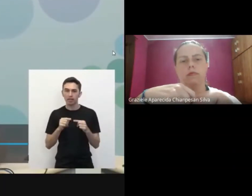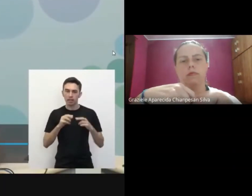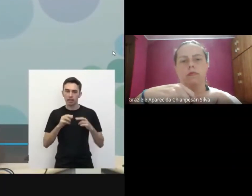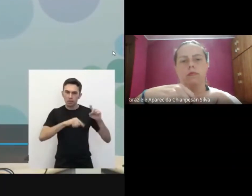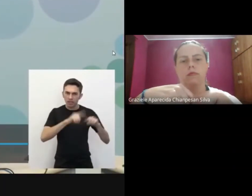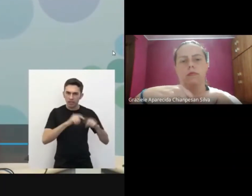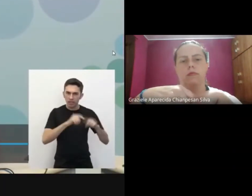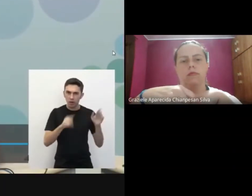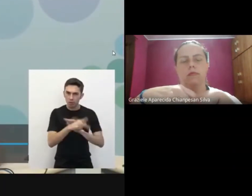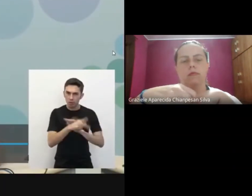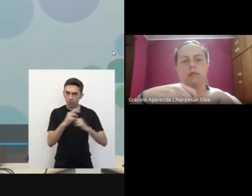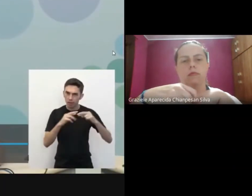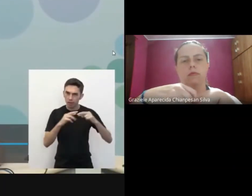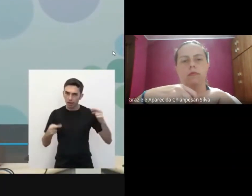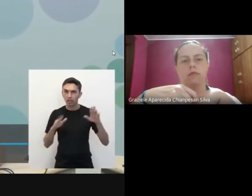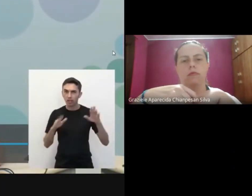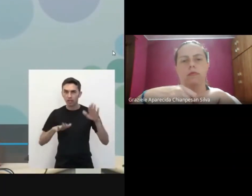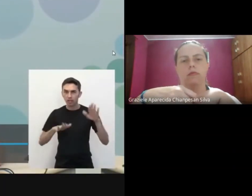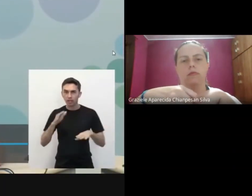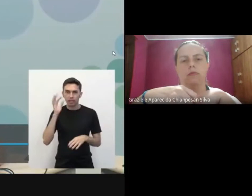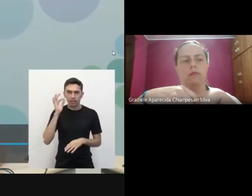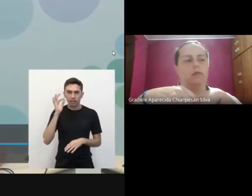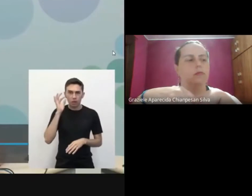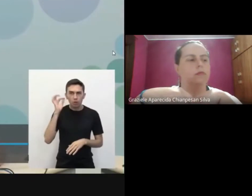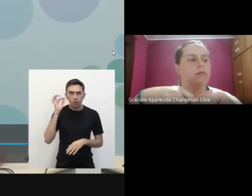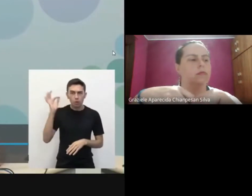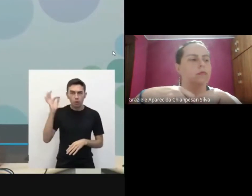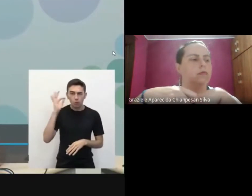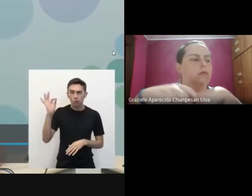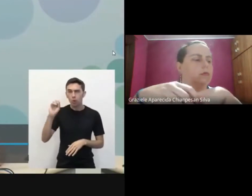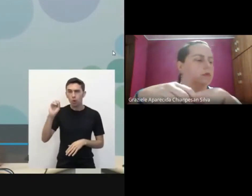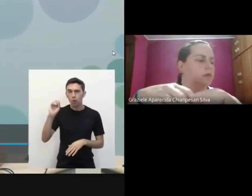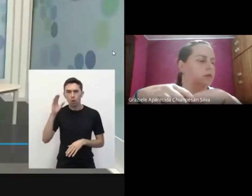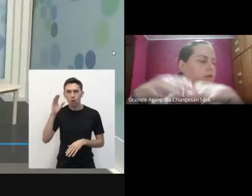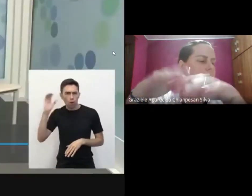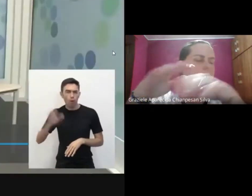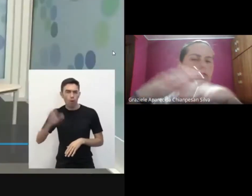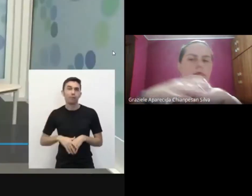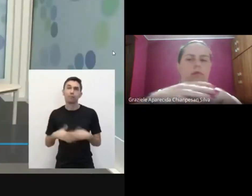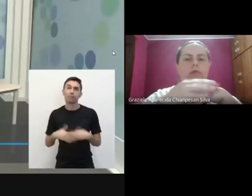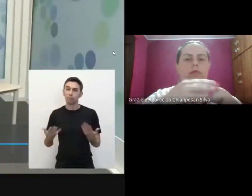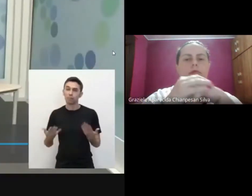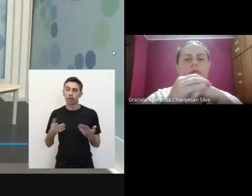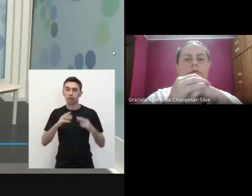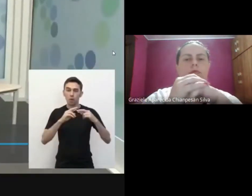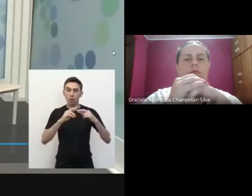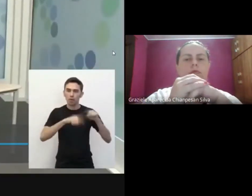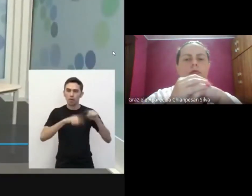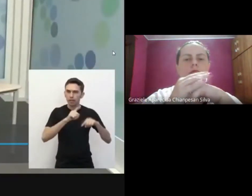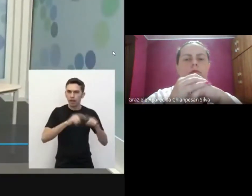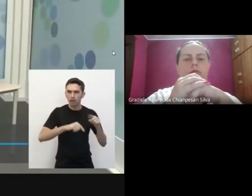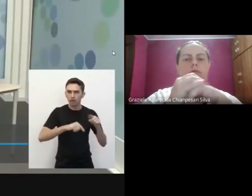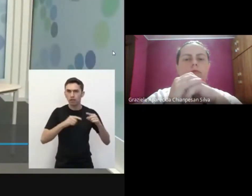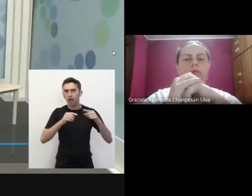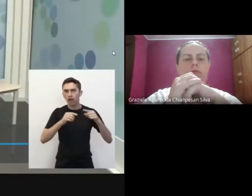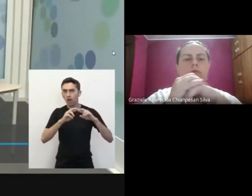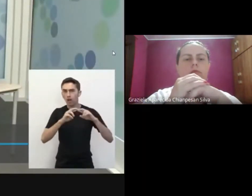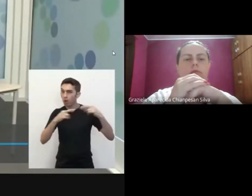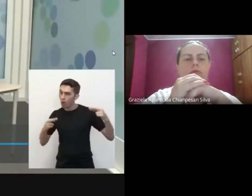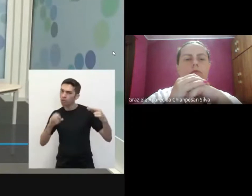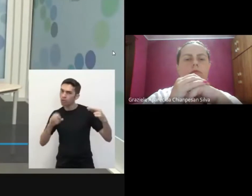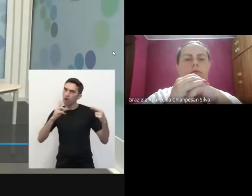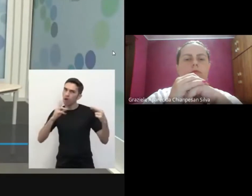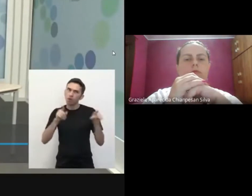mais podem emitir sons mais agudos ou sons mais graves. Material da corda e material do violão? Ou o material do violão não